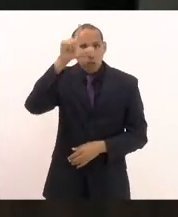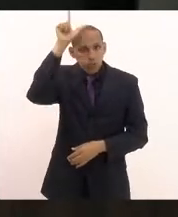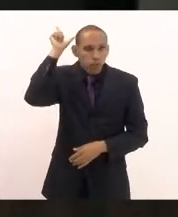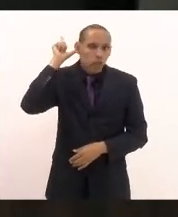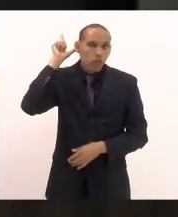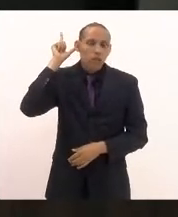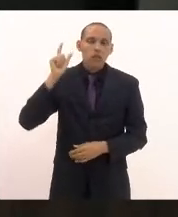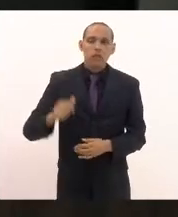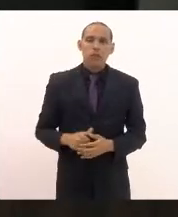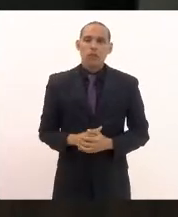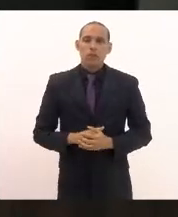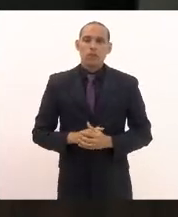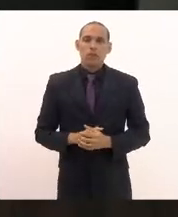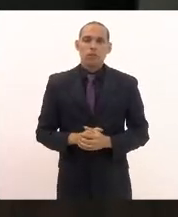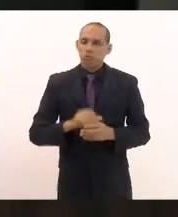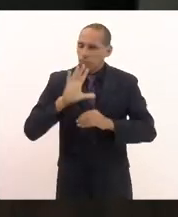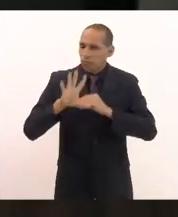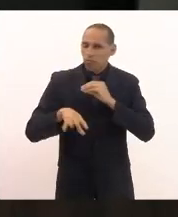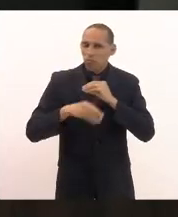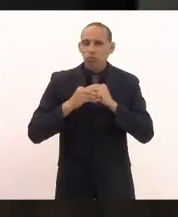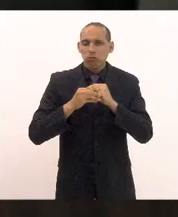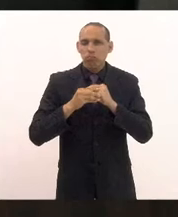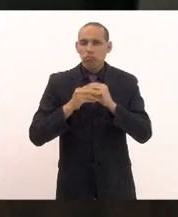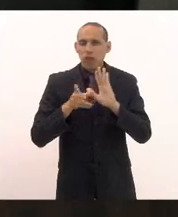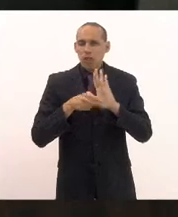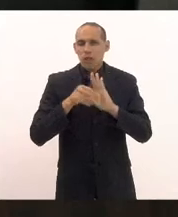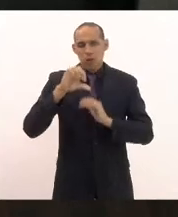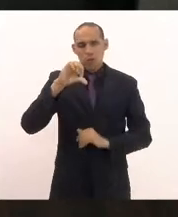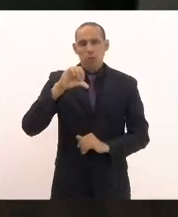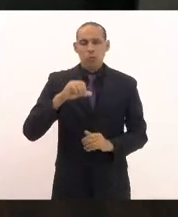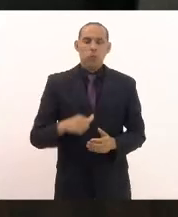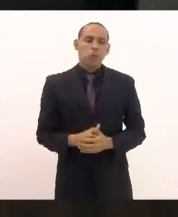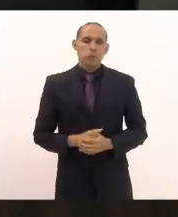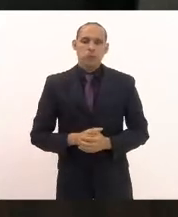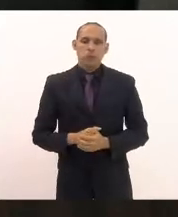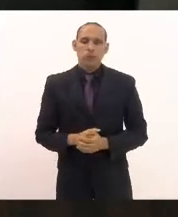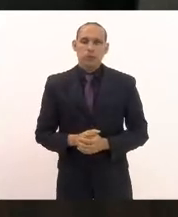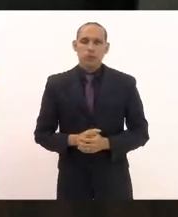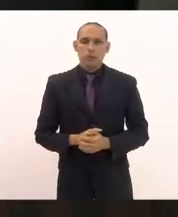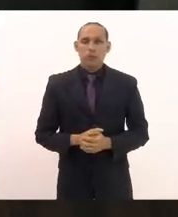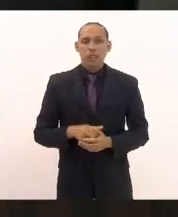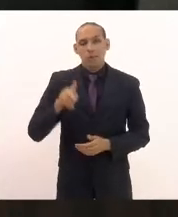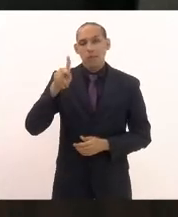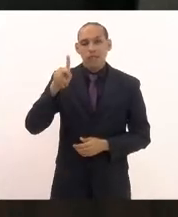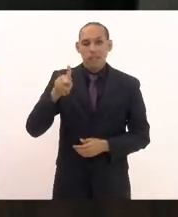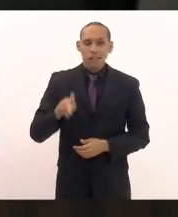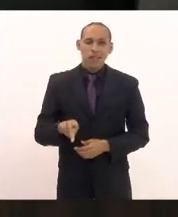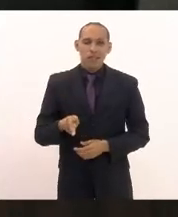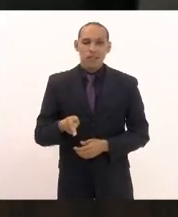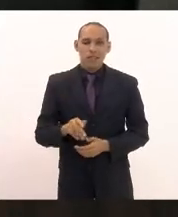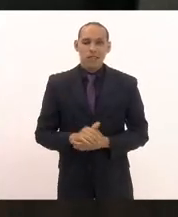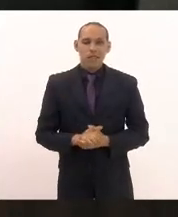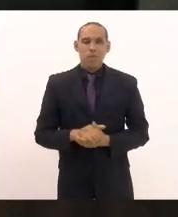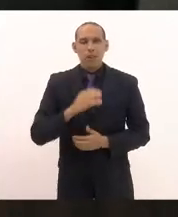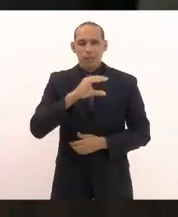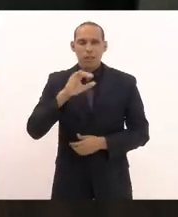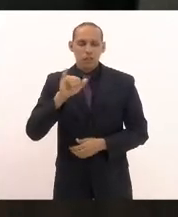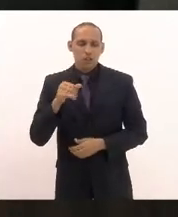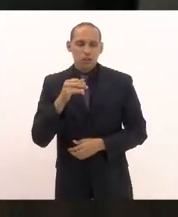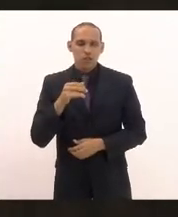Paulo incluir a emenda 9. Senhora Presidente. Pela Comissão de Constituição e